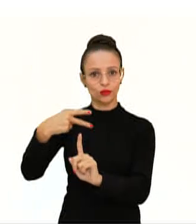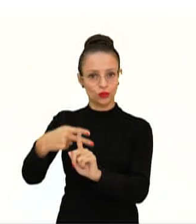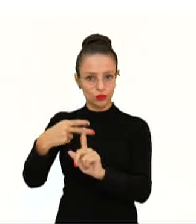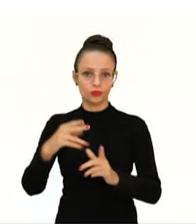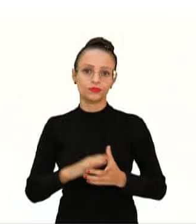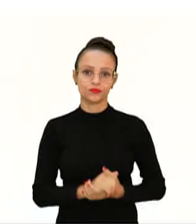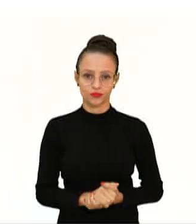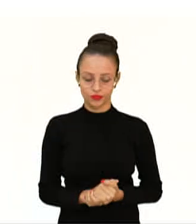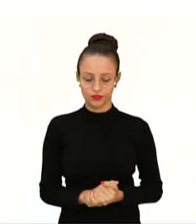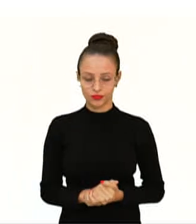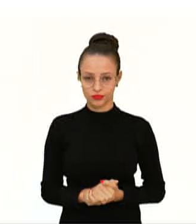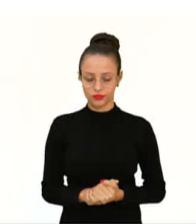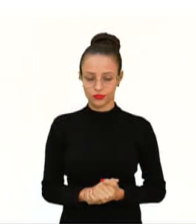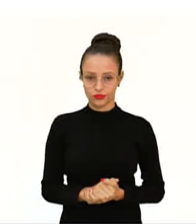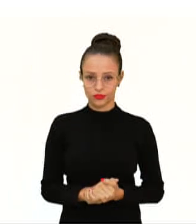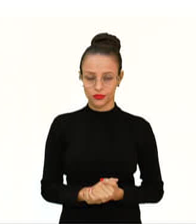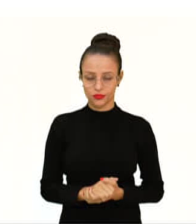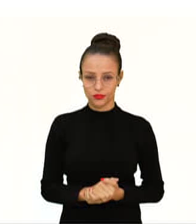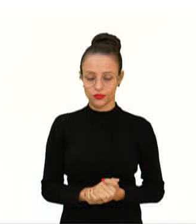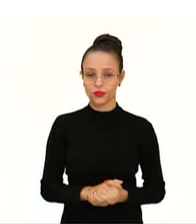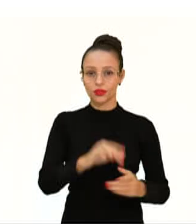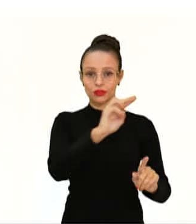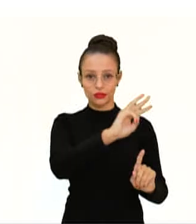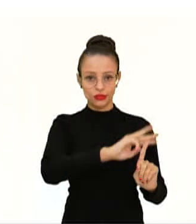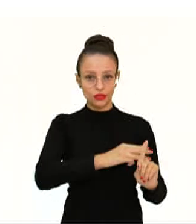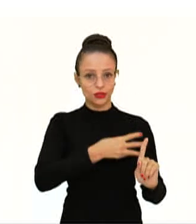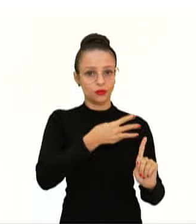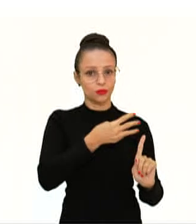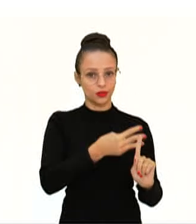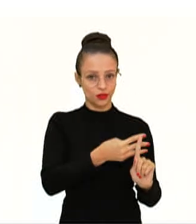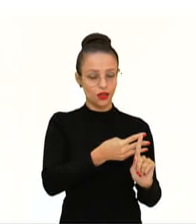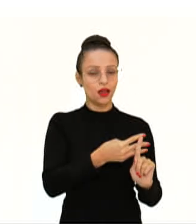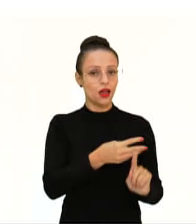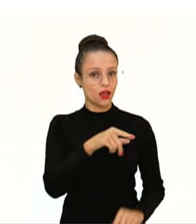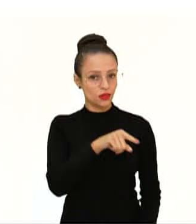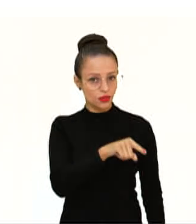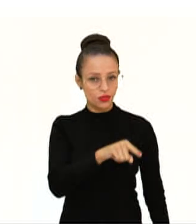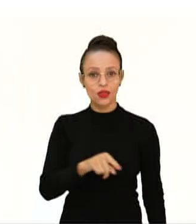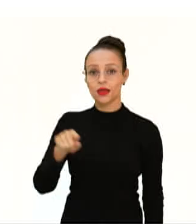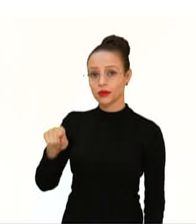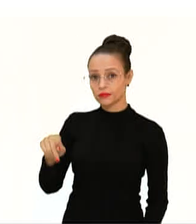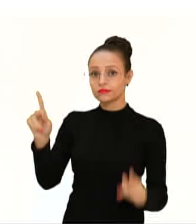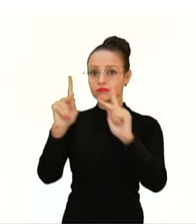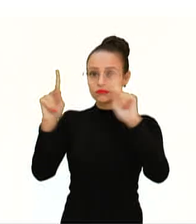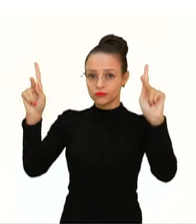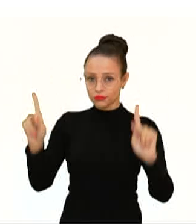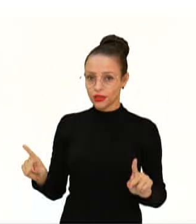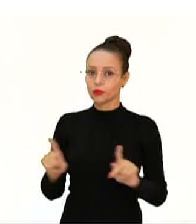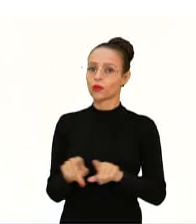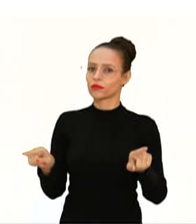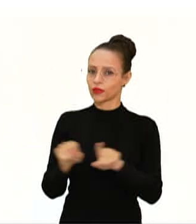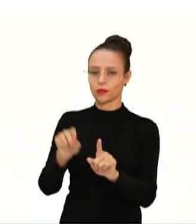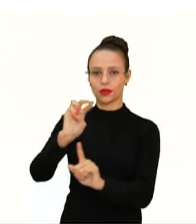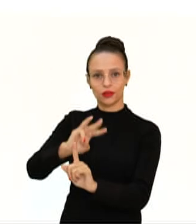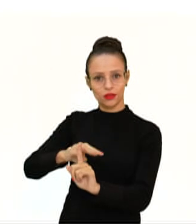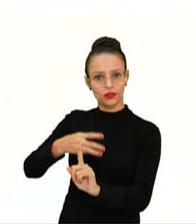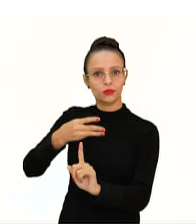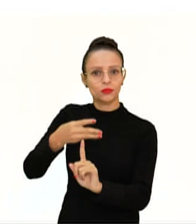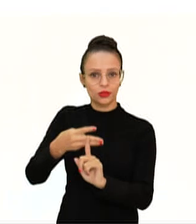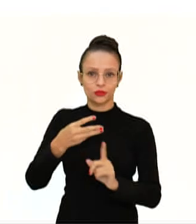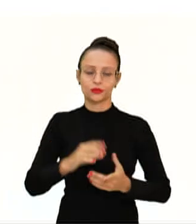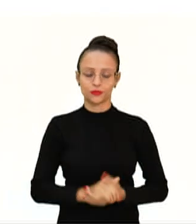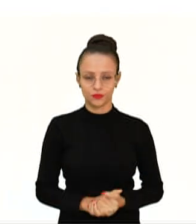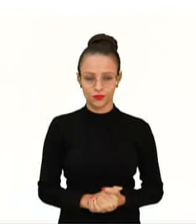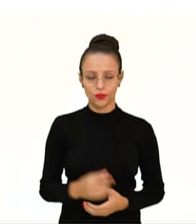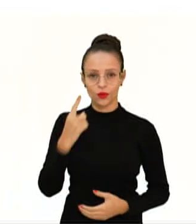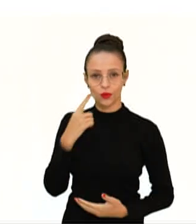dobra. E ao triplicarmos a medida do lado, o perímetro também triplicará.